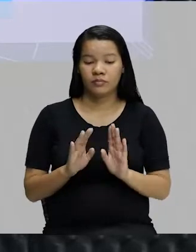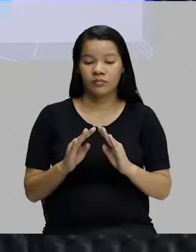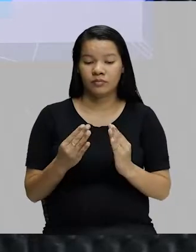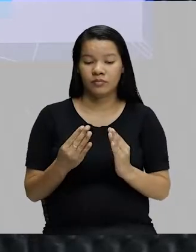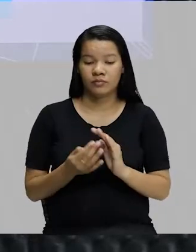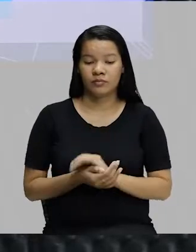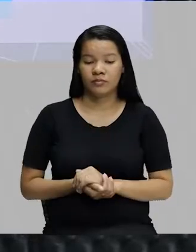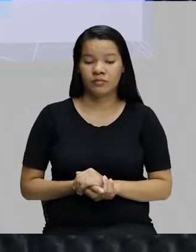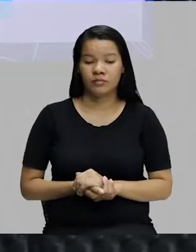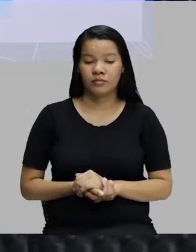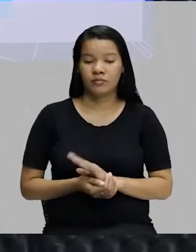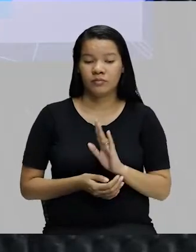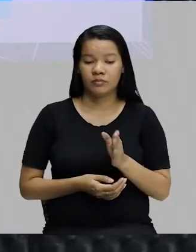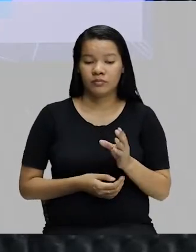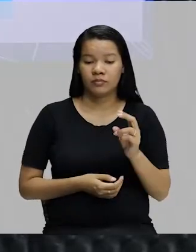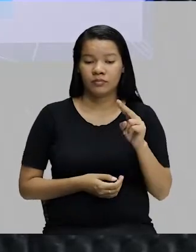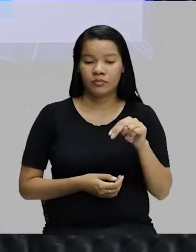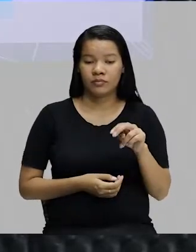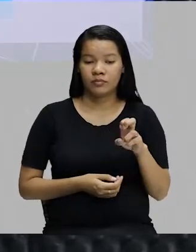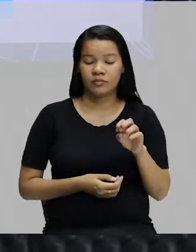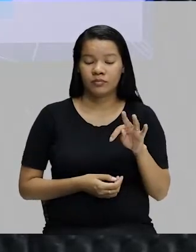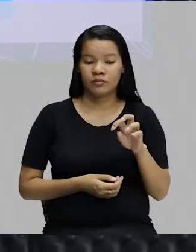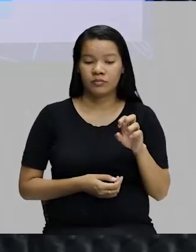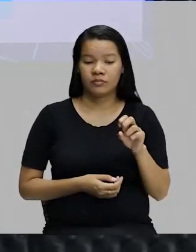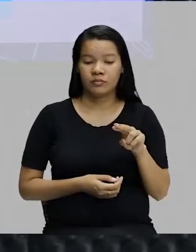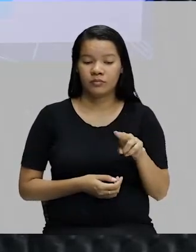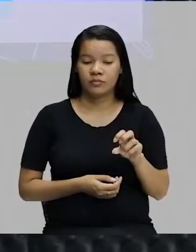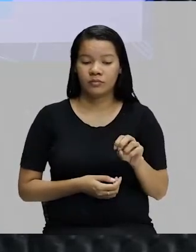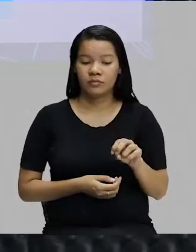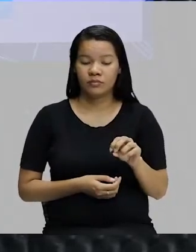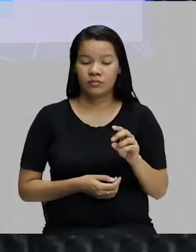o Neptúnio, certo? Ele vai também